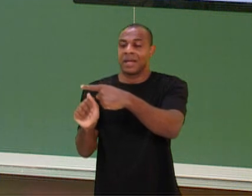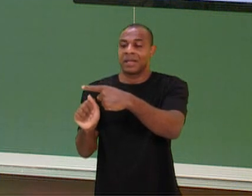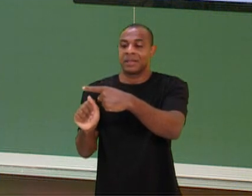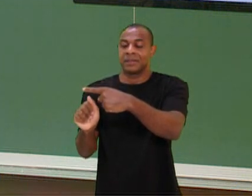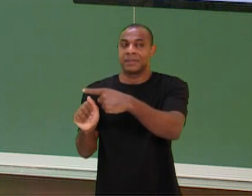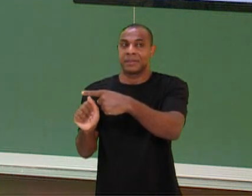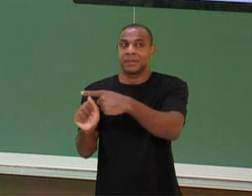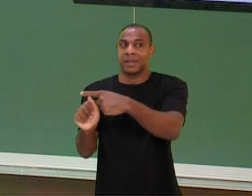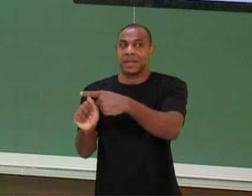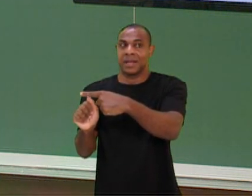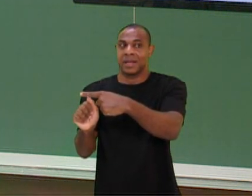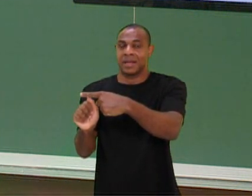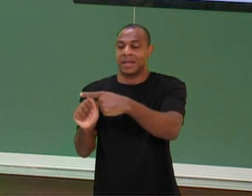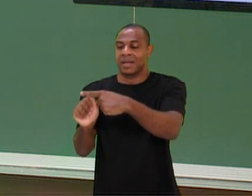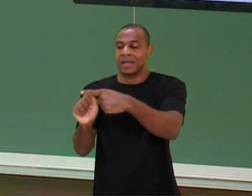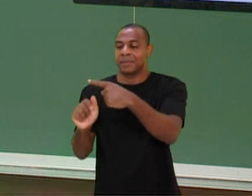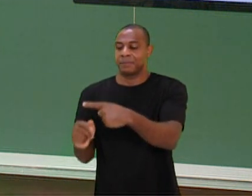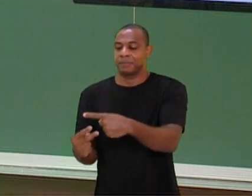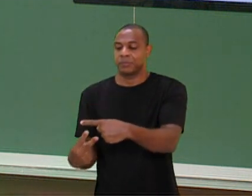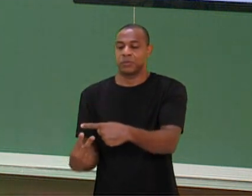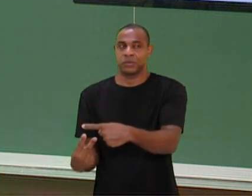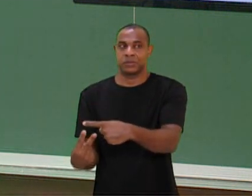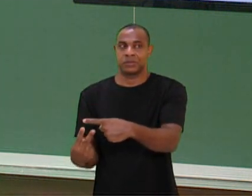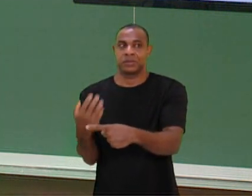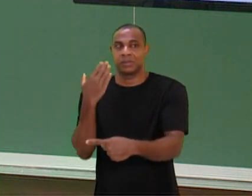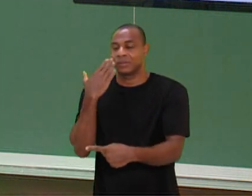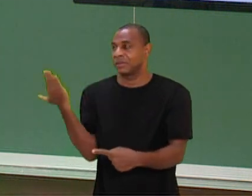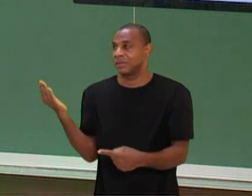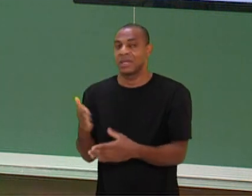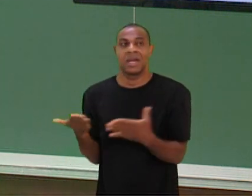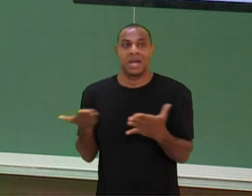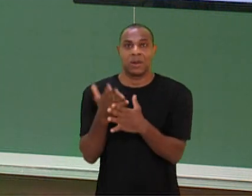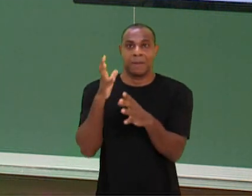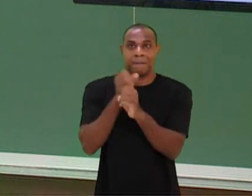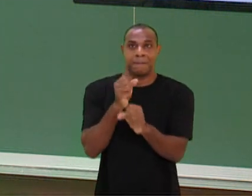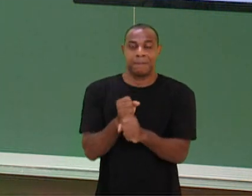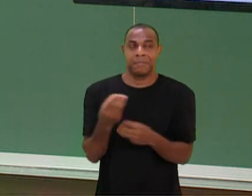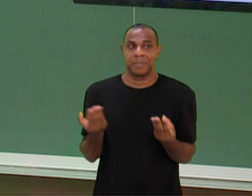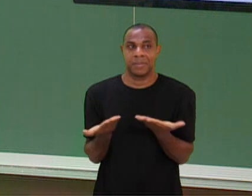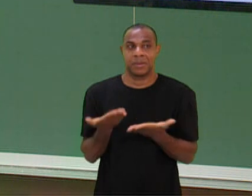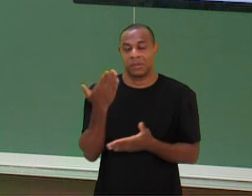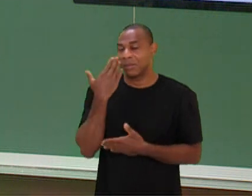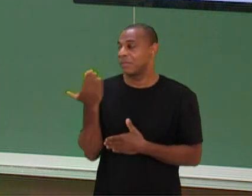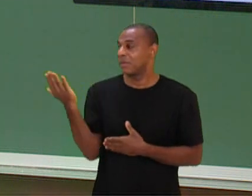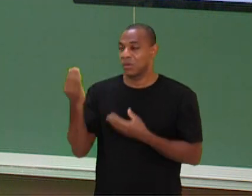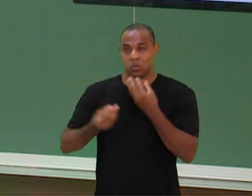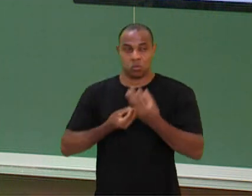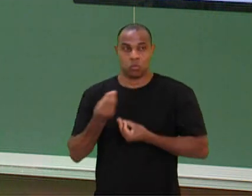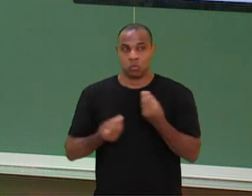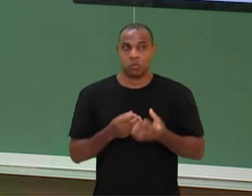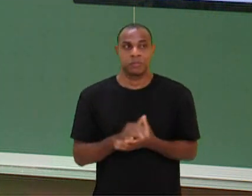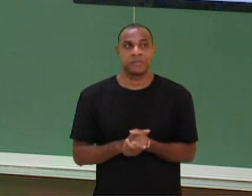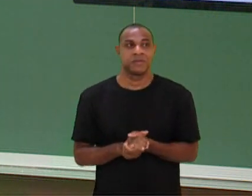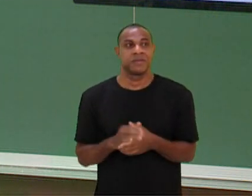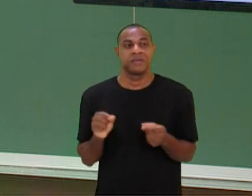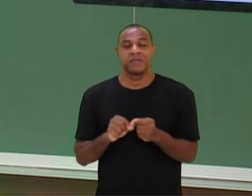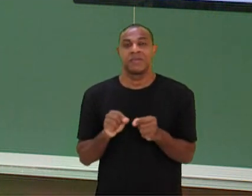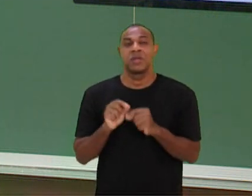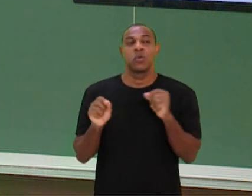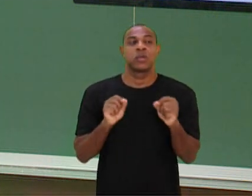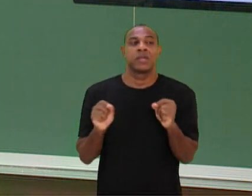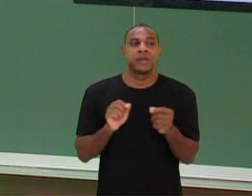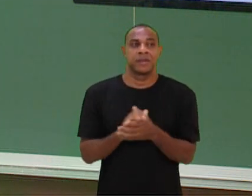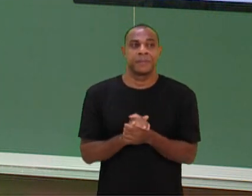vem a velha matemática, né? Certo? O que a gente faz? Eu vou aqui fazer uma jogada que